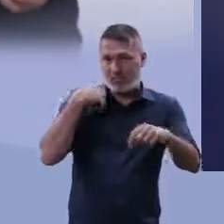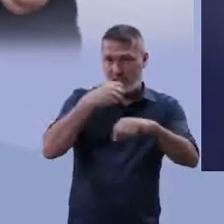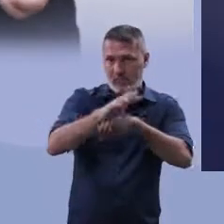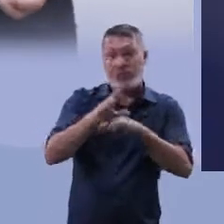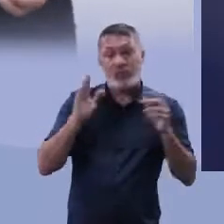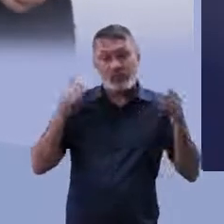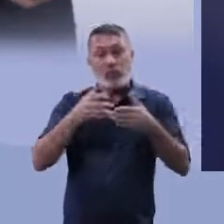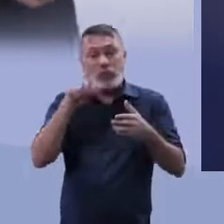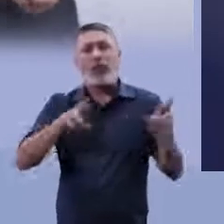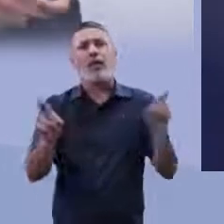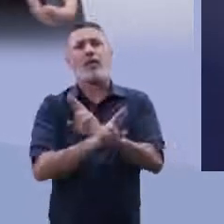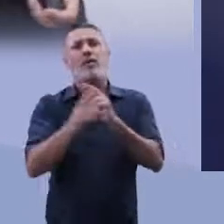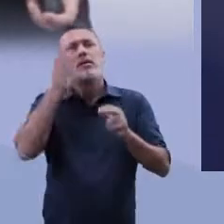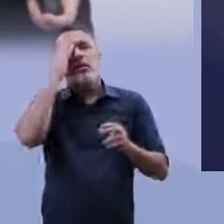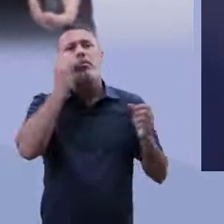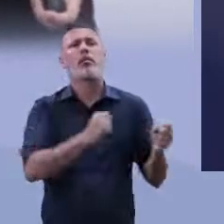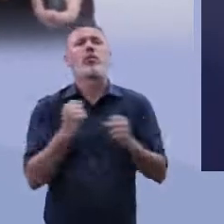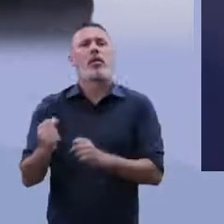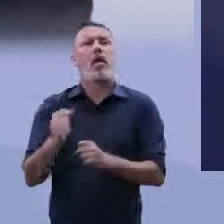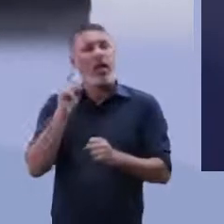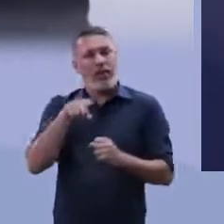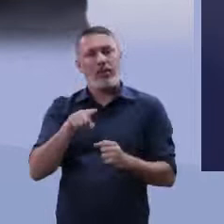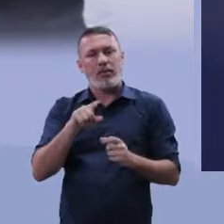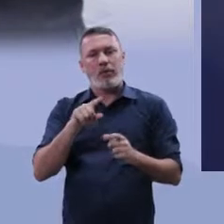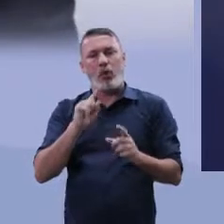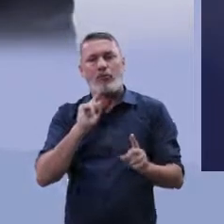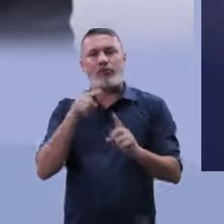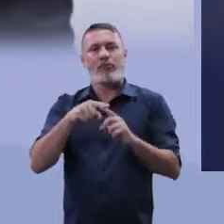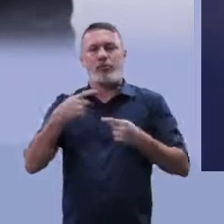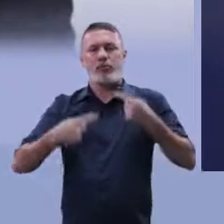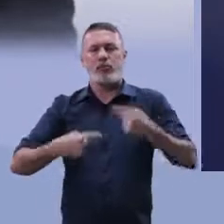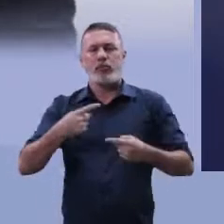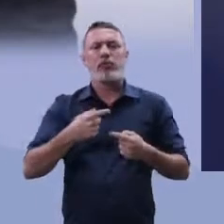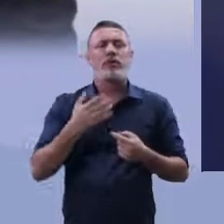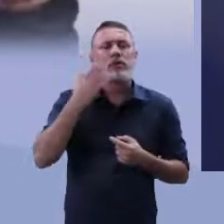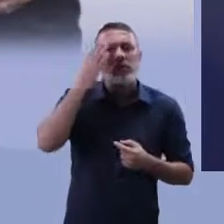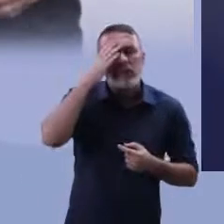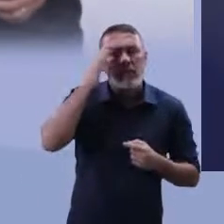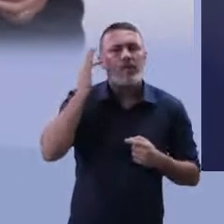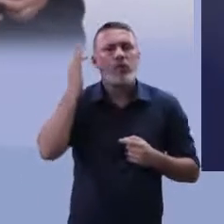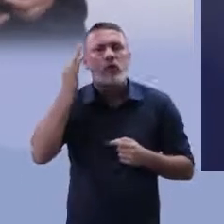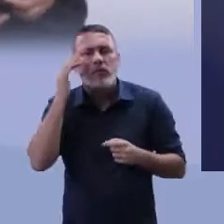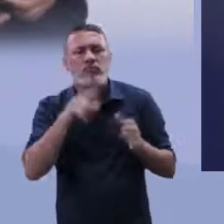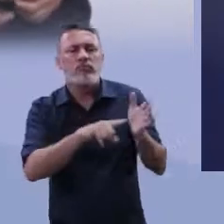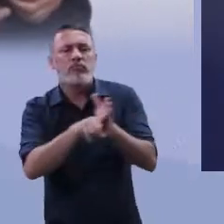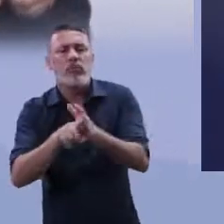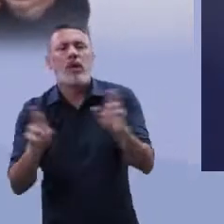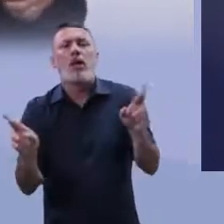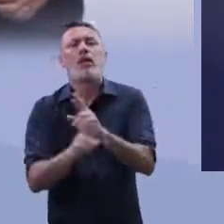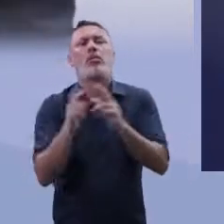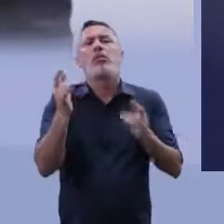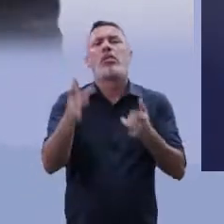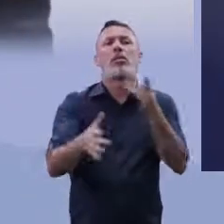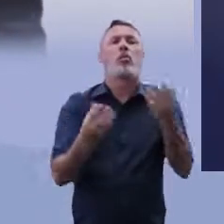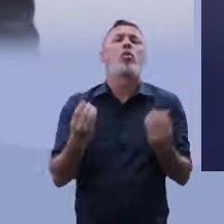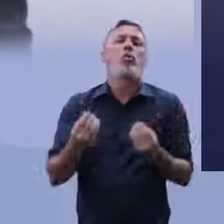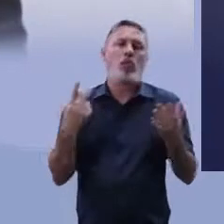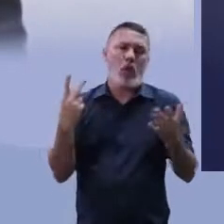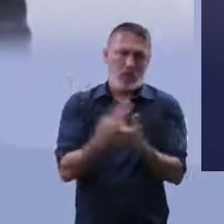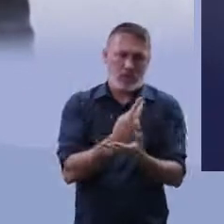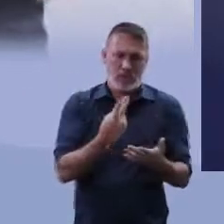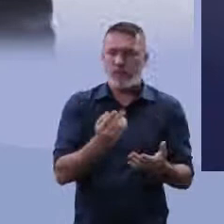falei, ela tenta estudar essa relação de poder existente entre os indivíduos de uma mesma comunidade. E também a gente